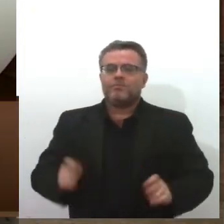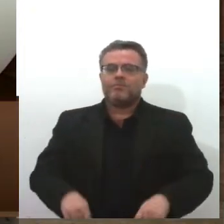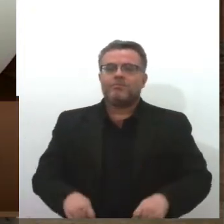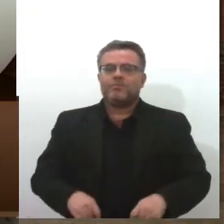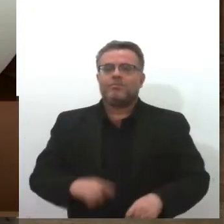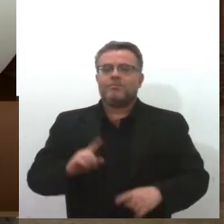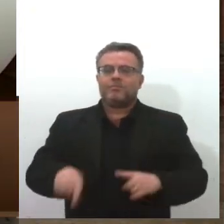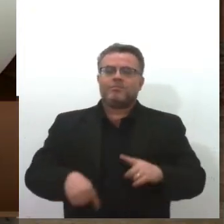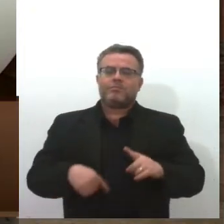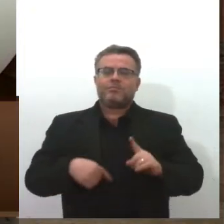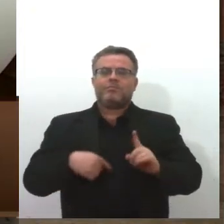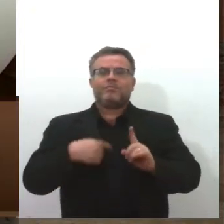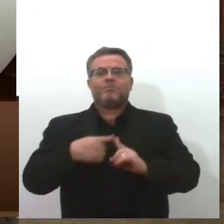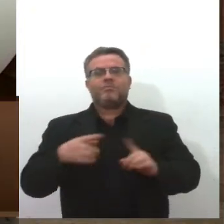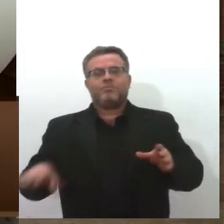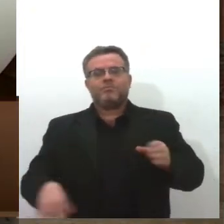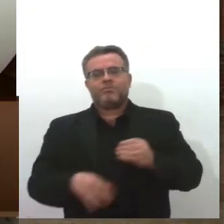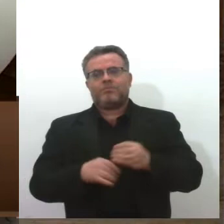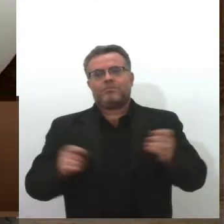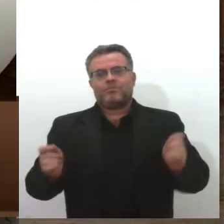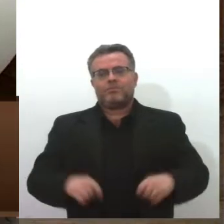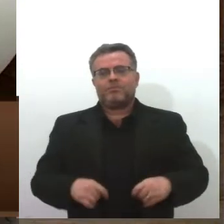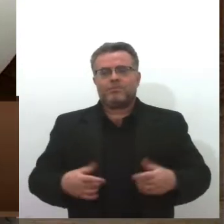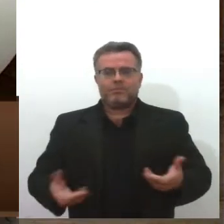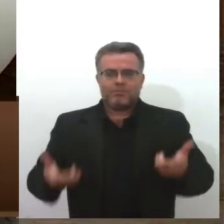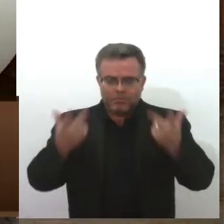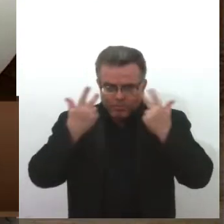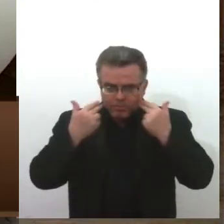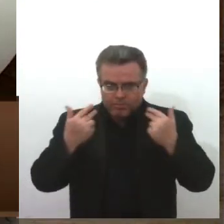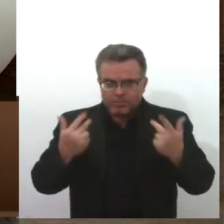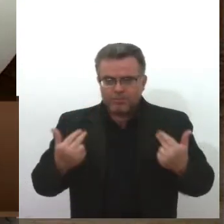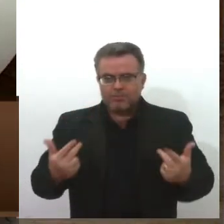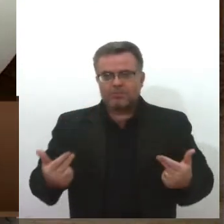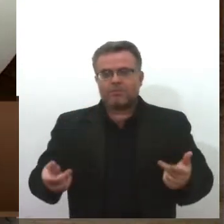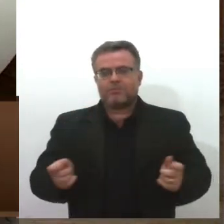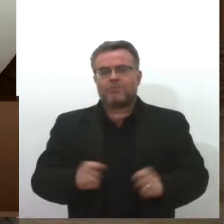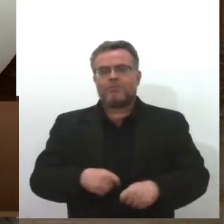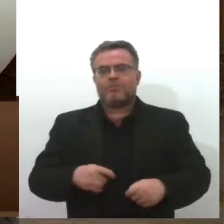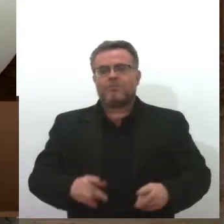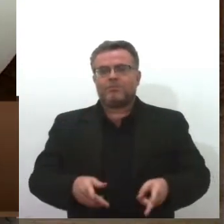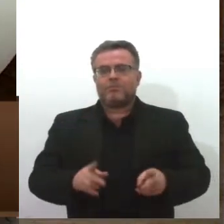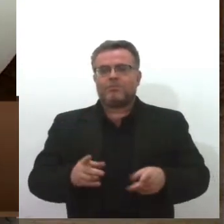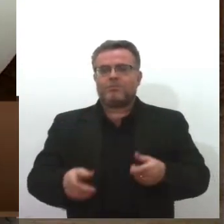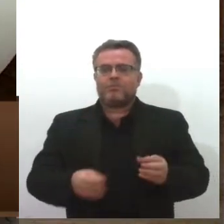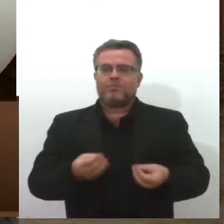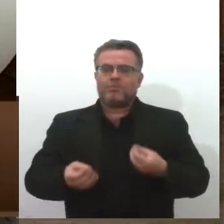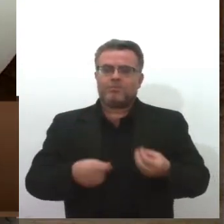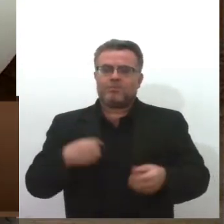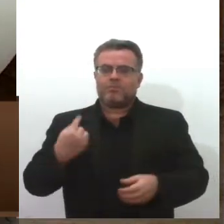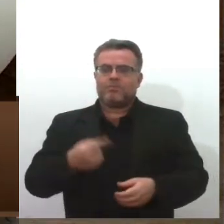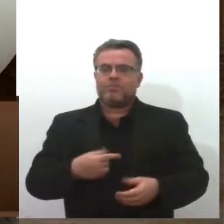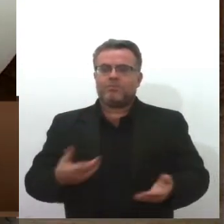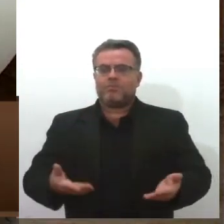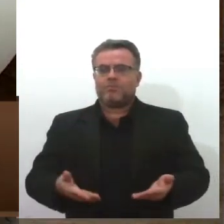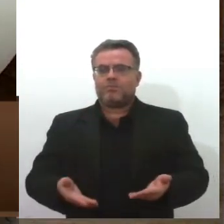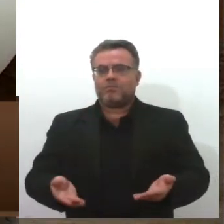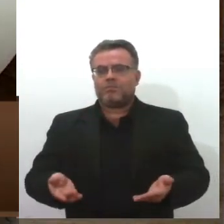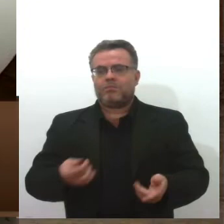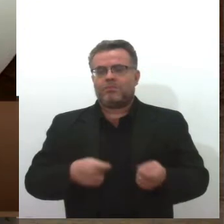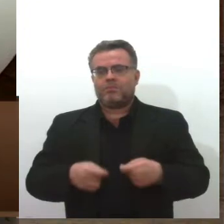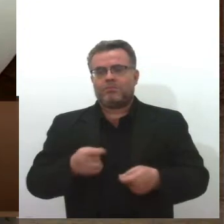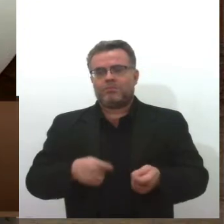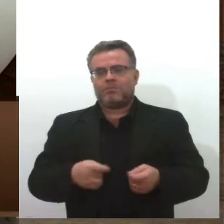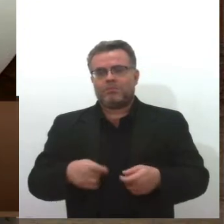retomou-se um pouco isso, né? Aliás, digamos que normalizado, praticamente normalizado, né? Apesar de ainda estarmos na pandemia, mas como é que o